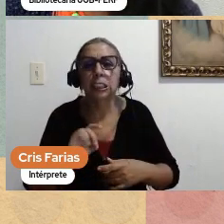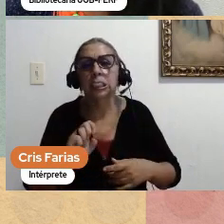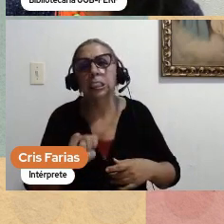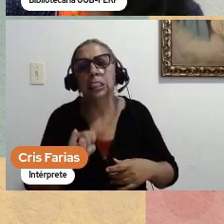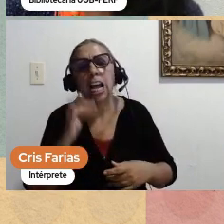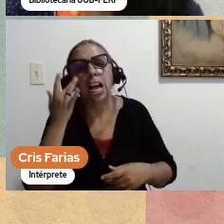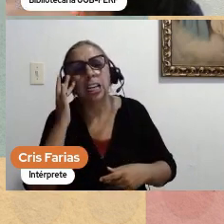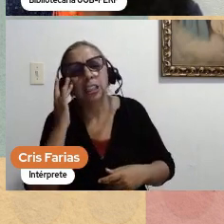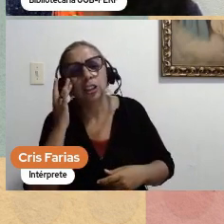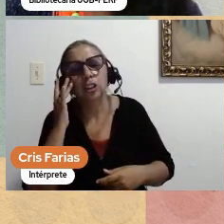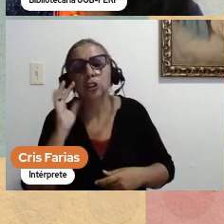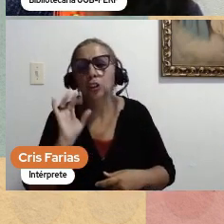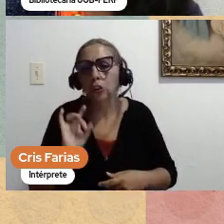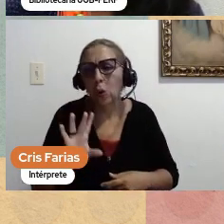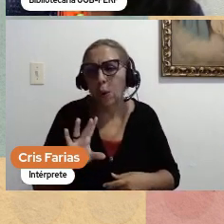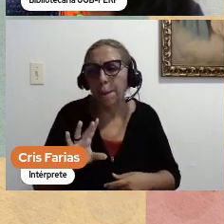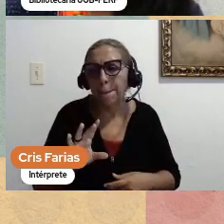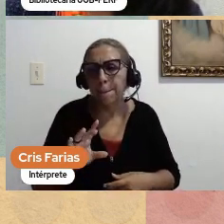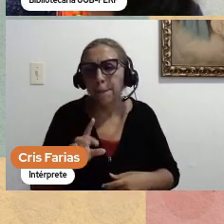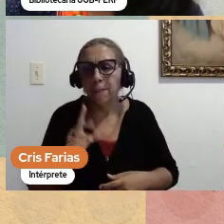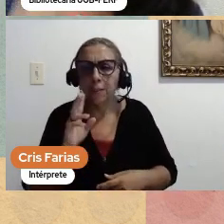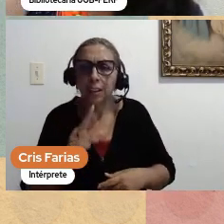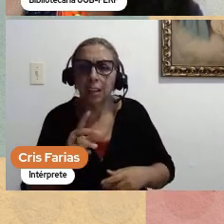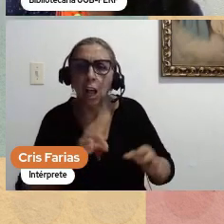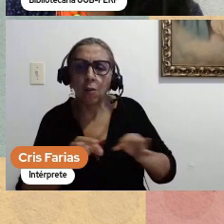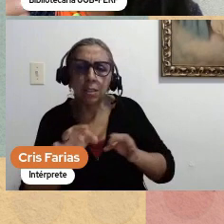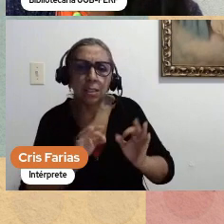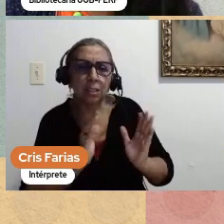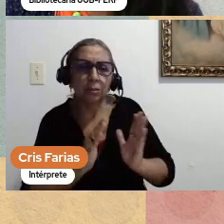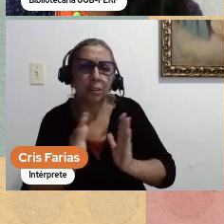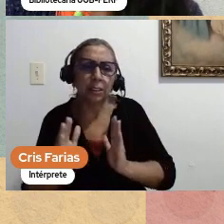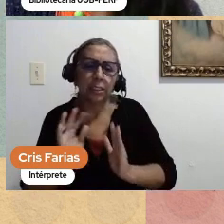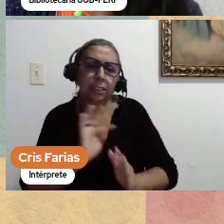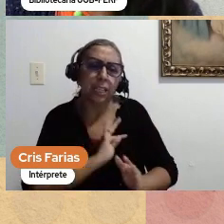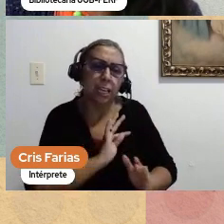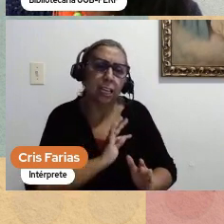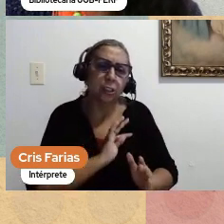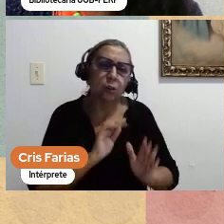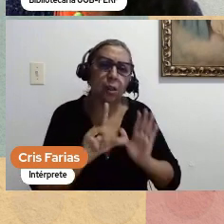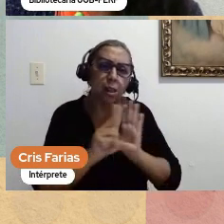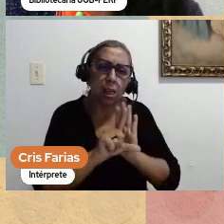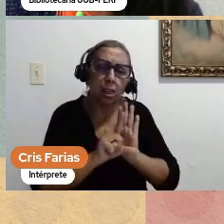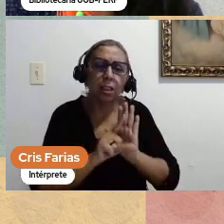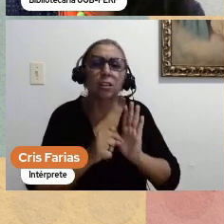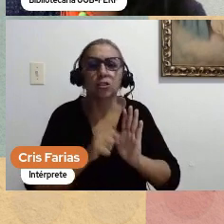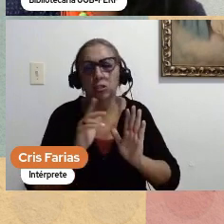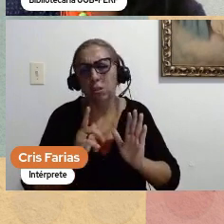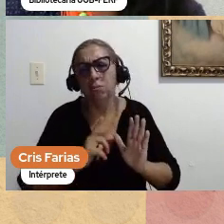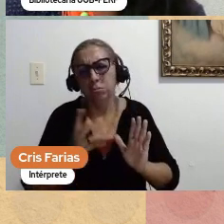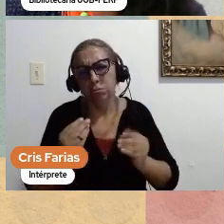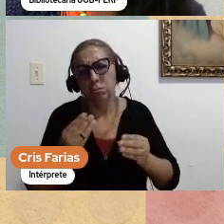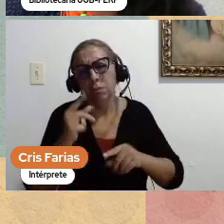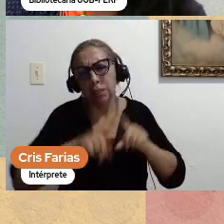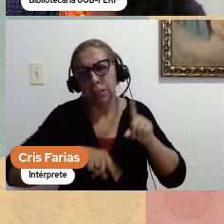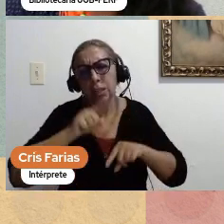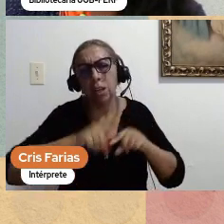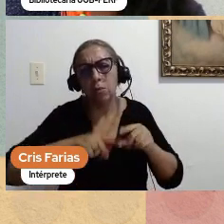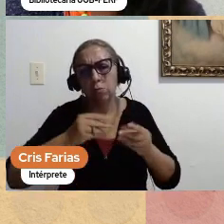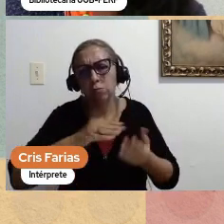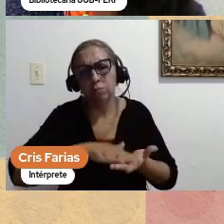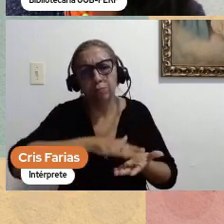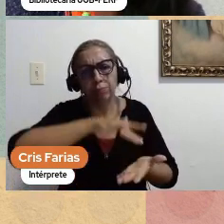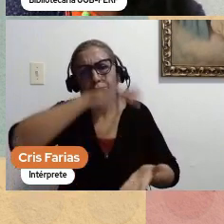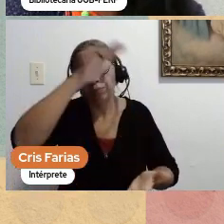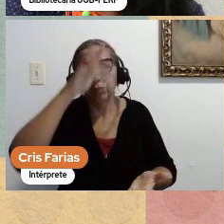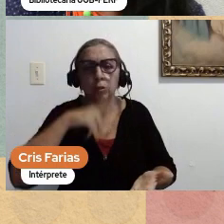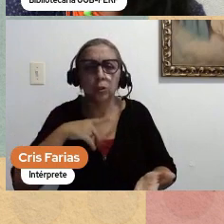achando que, prevendo que o organizacional, técnico, legal, já temos bastante material, pelo menos até onde eu